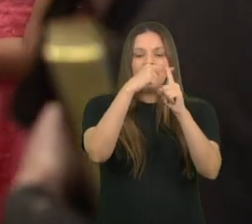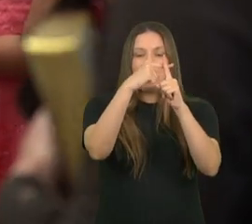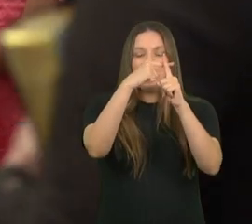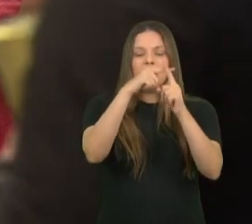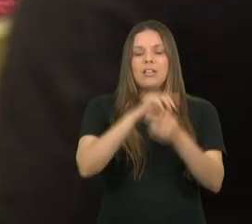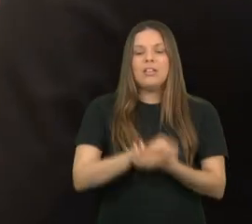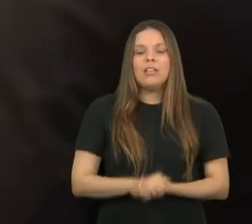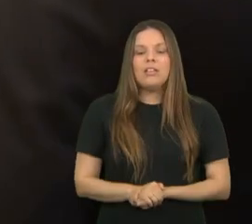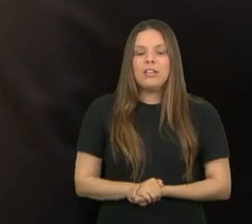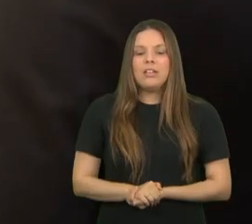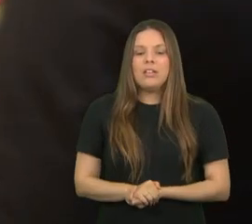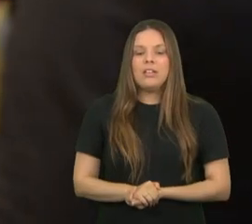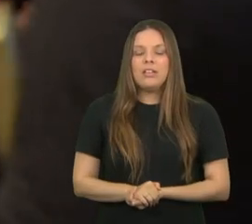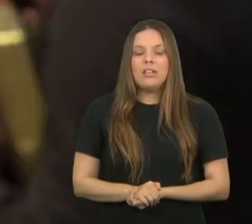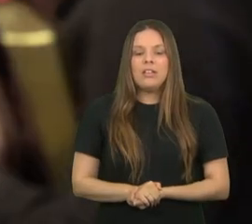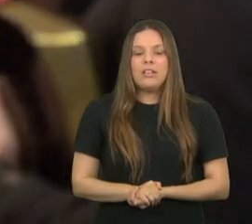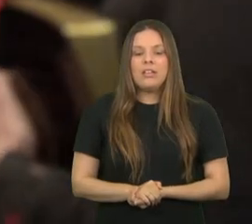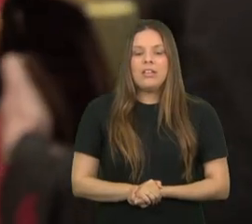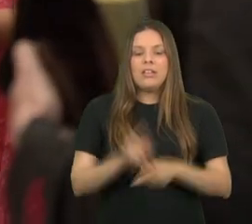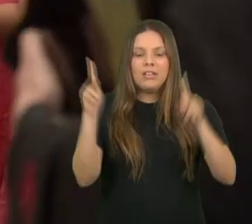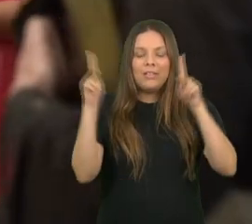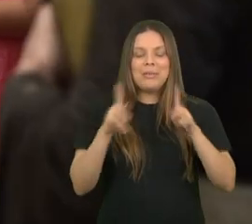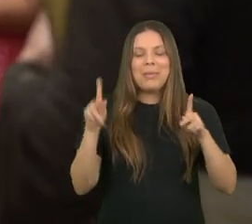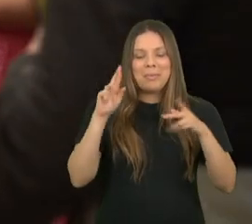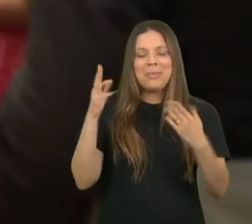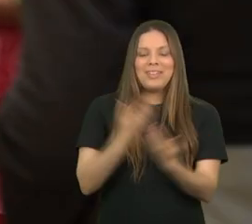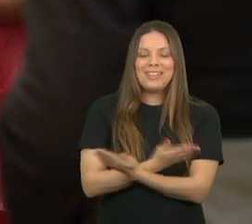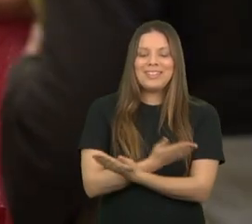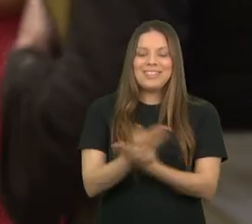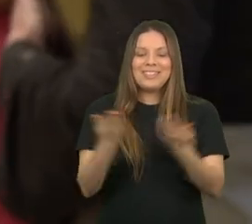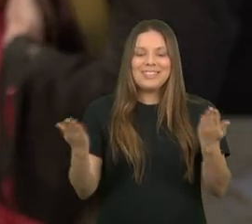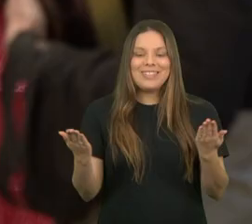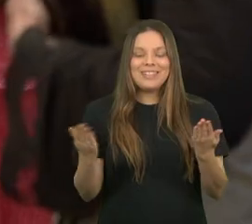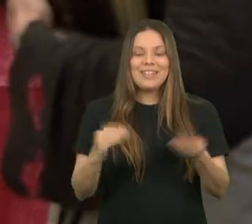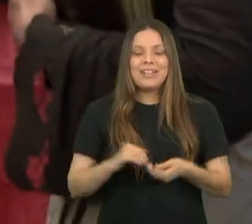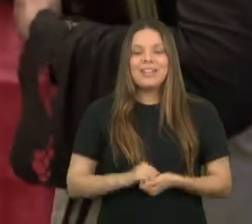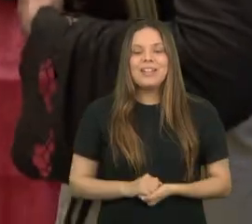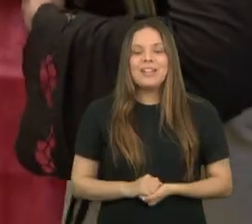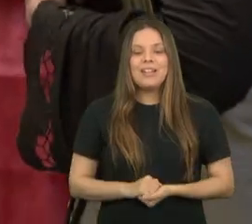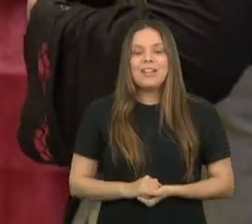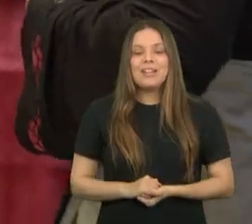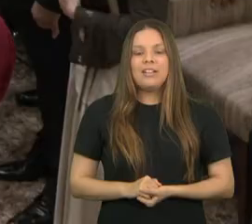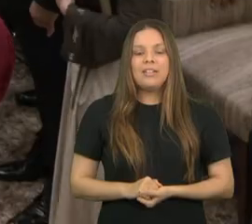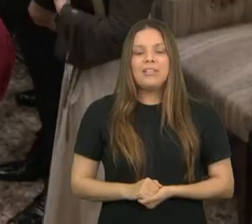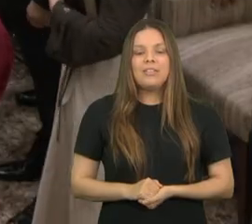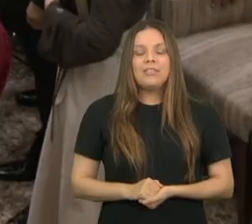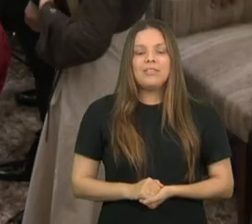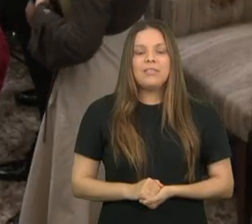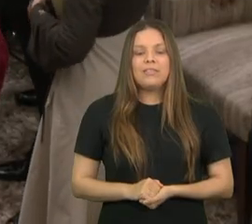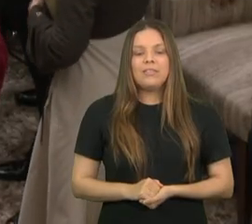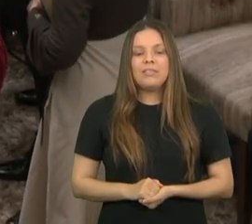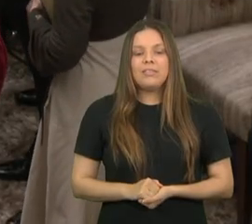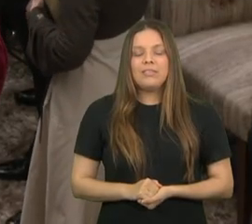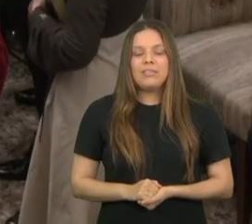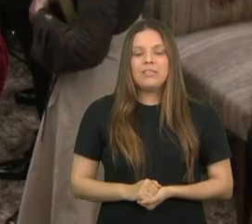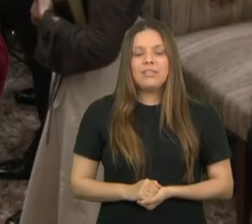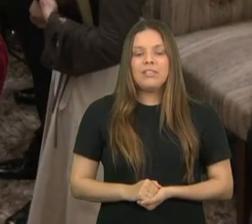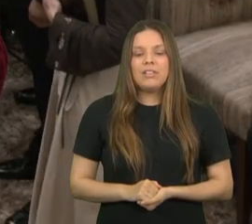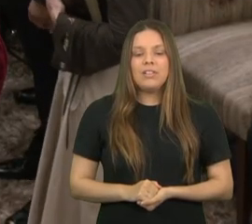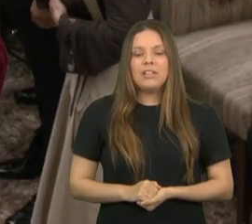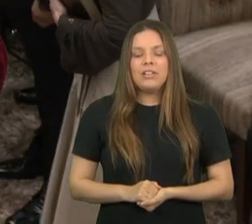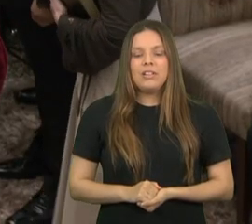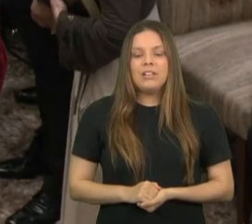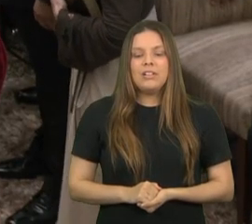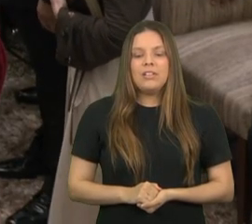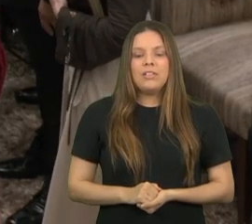Shalom Alechem. Amém. Shalom Alechem. Amém. Muito bem,